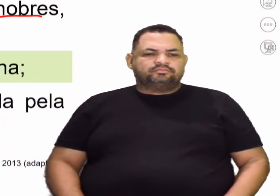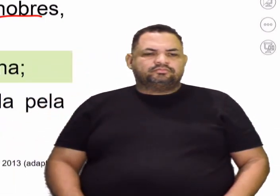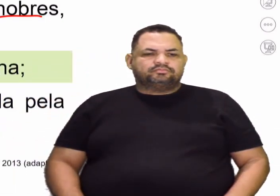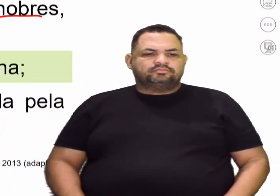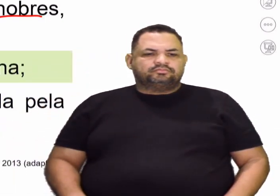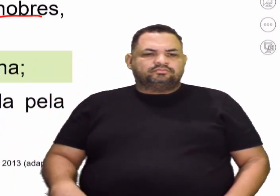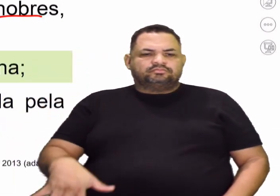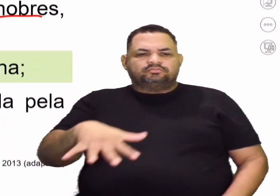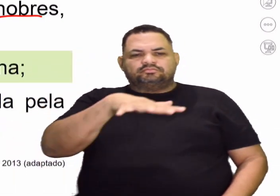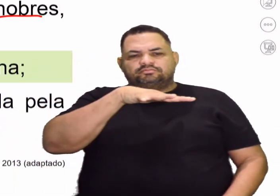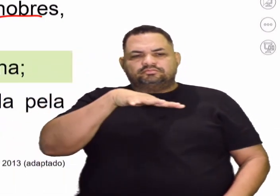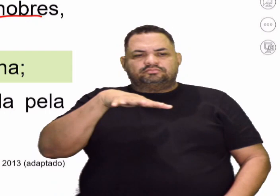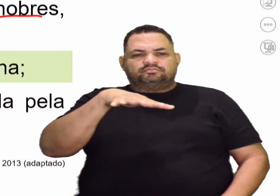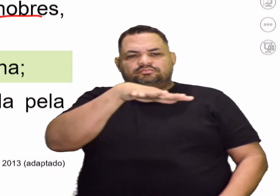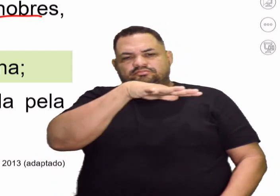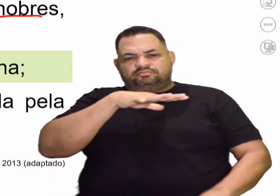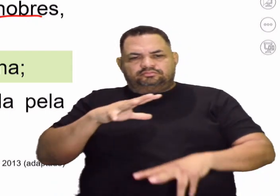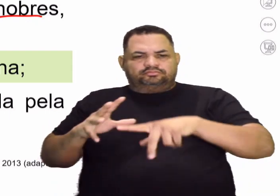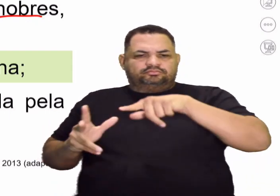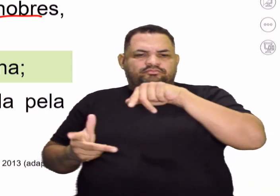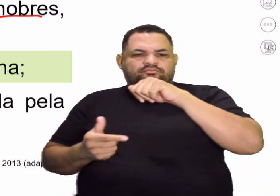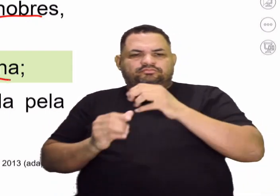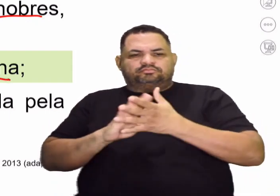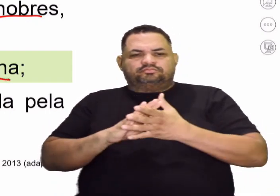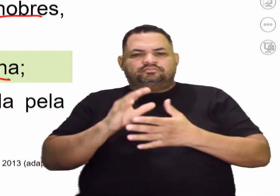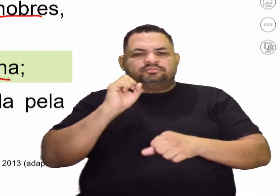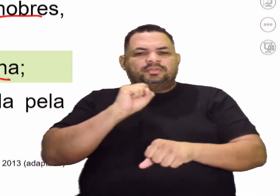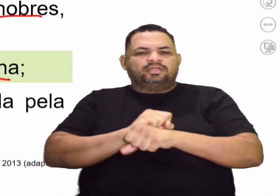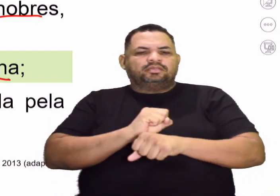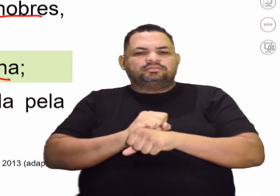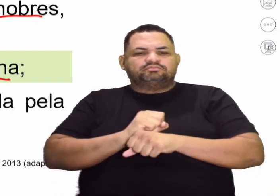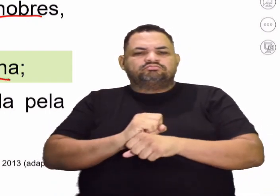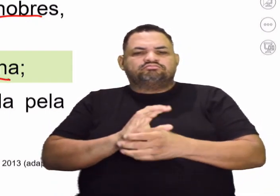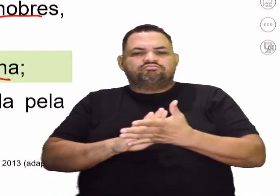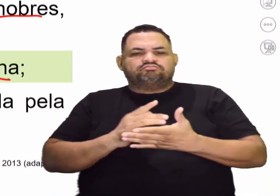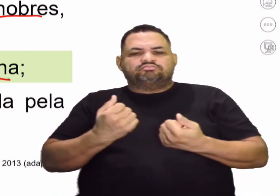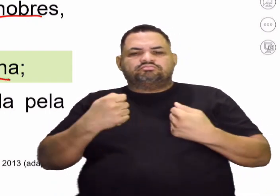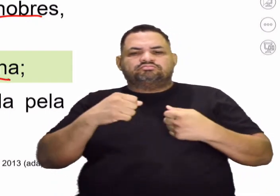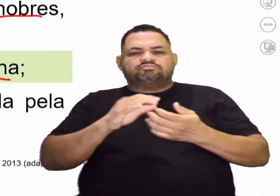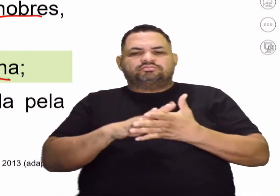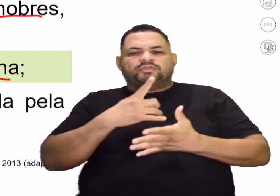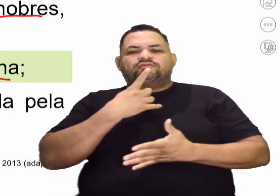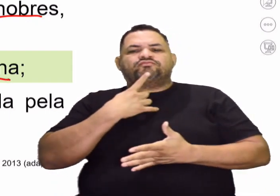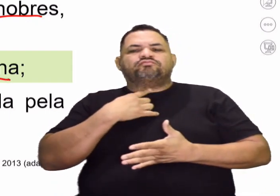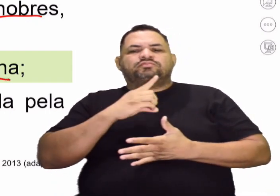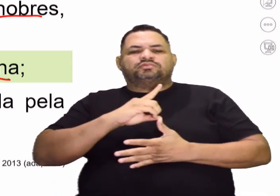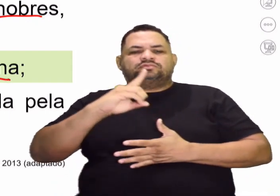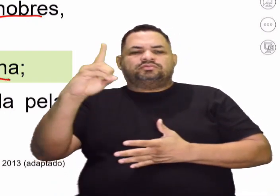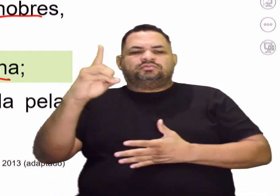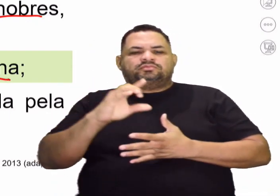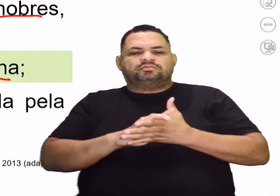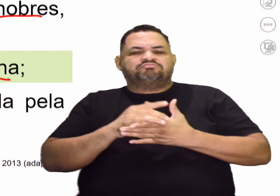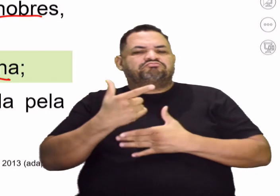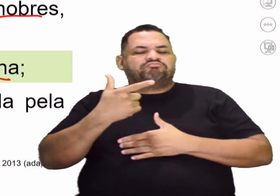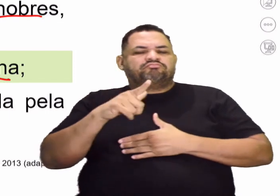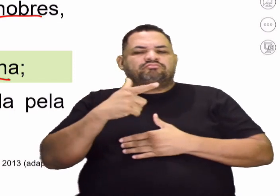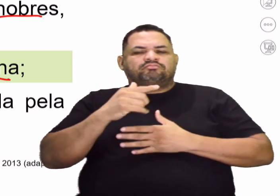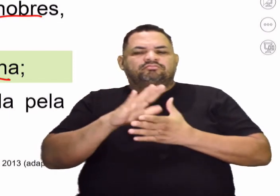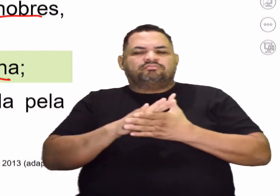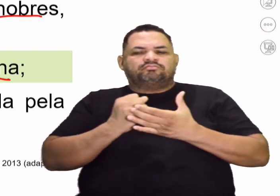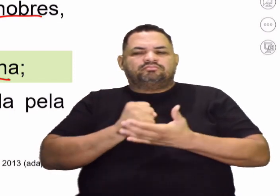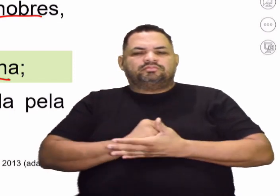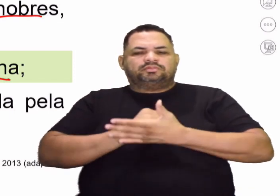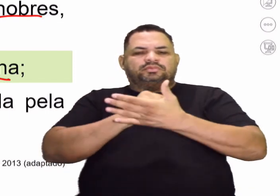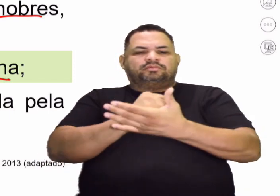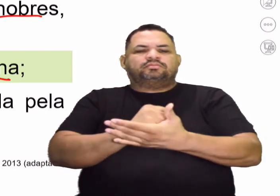O universo estático, né, dominado pela vontade divina. Quase não havia apoio à arte, só fomentada